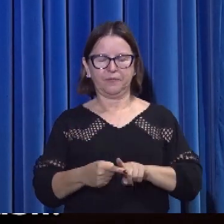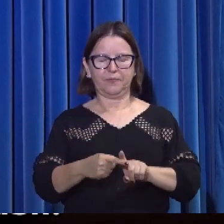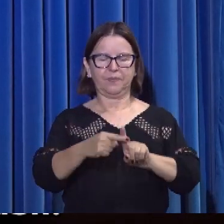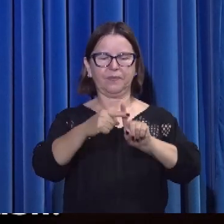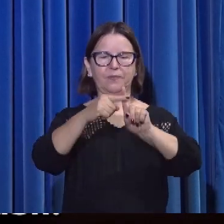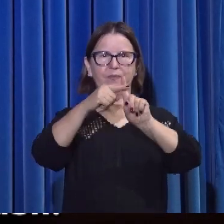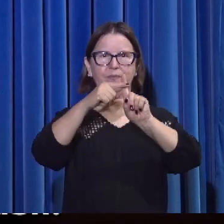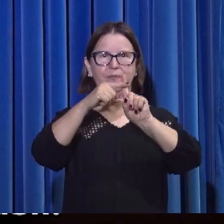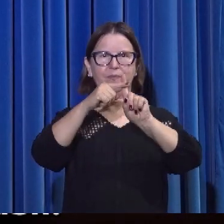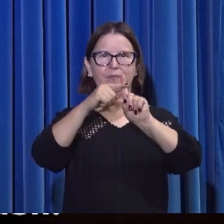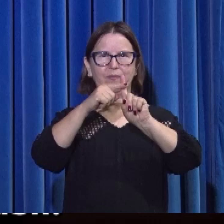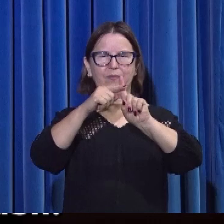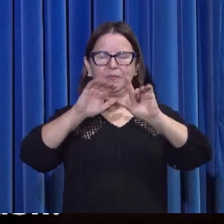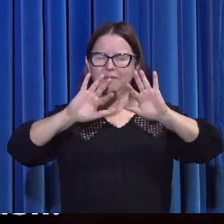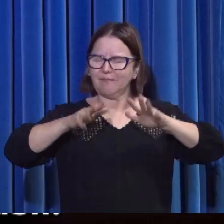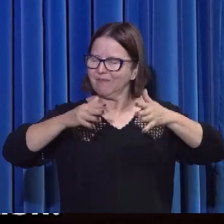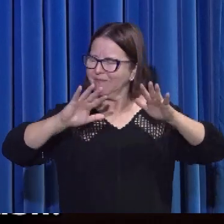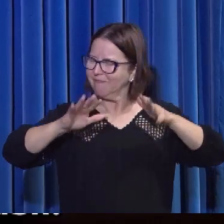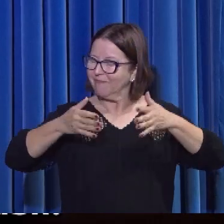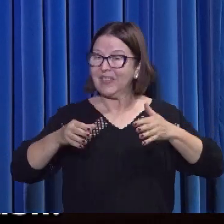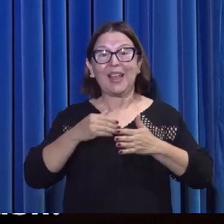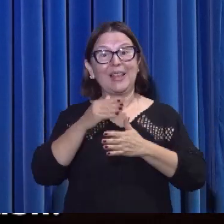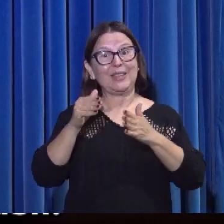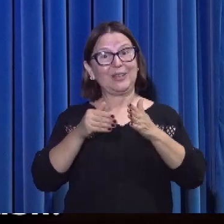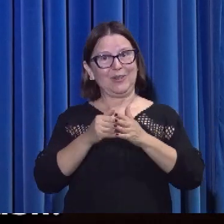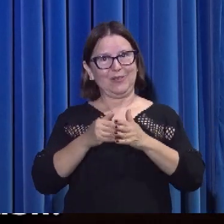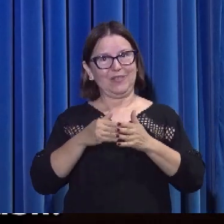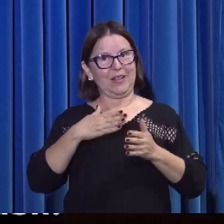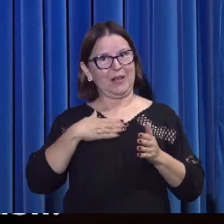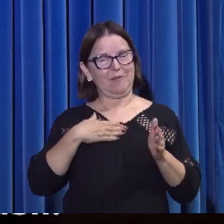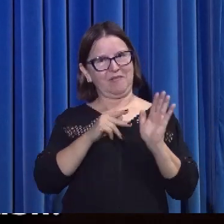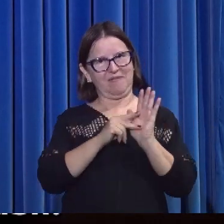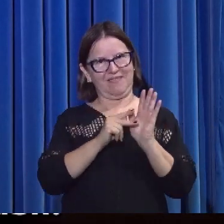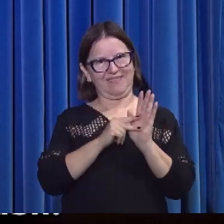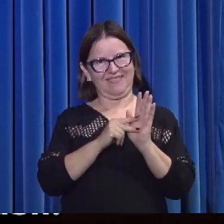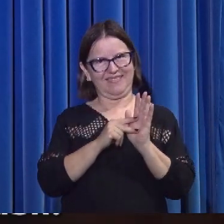atrairei todos a mim mesmo."